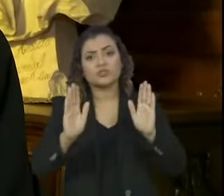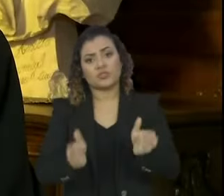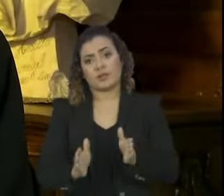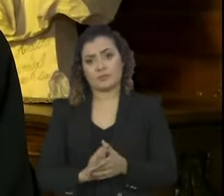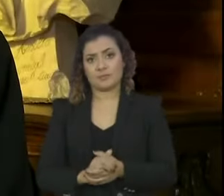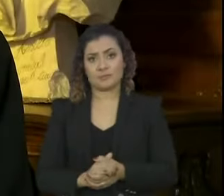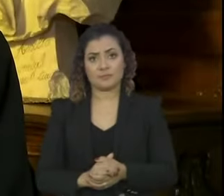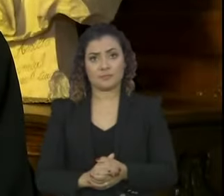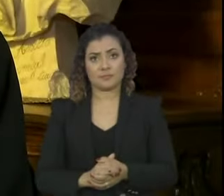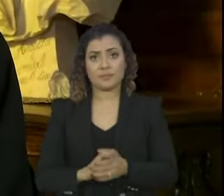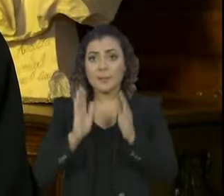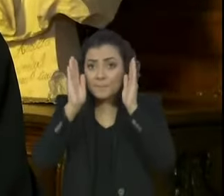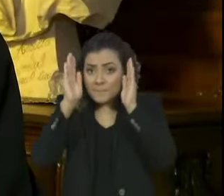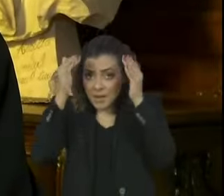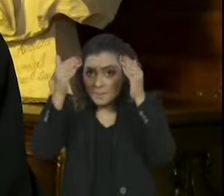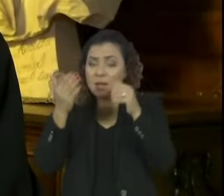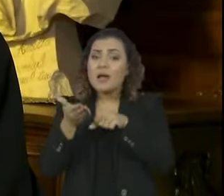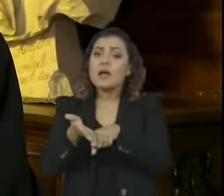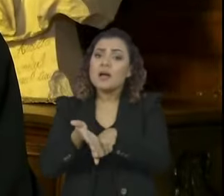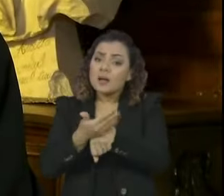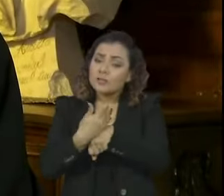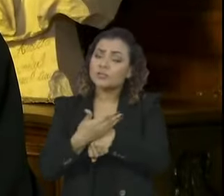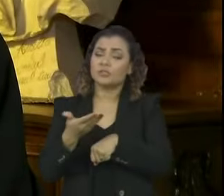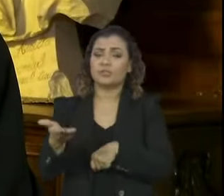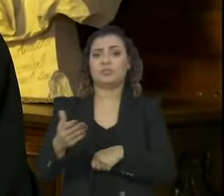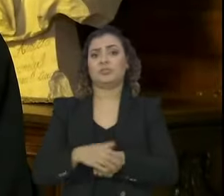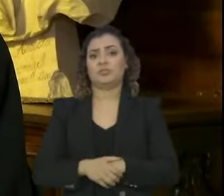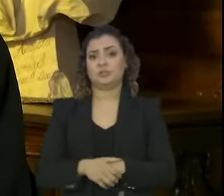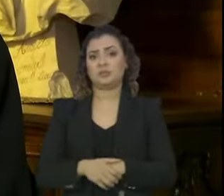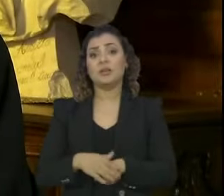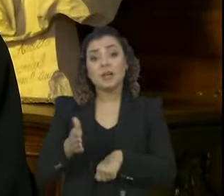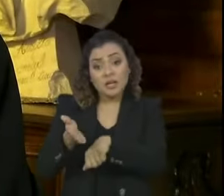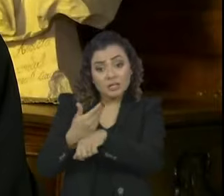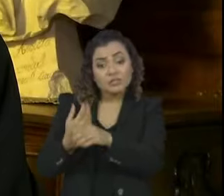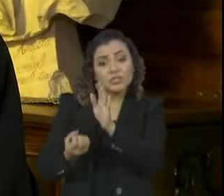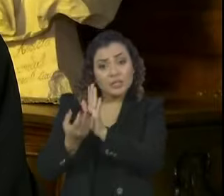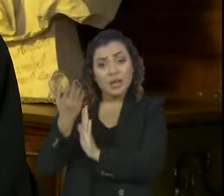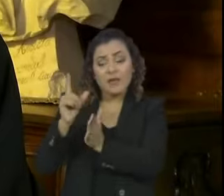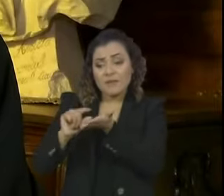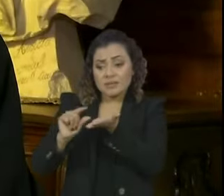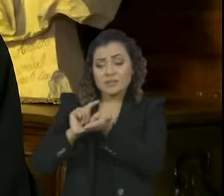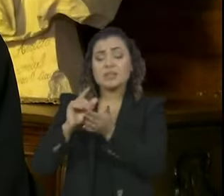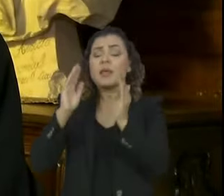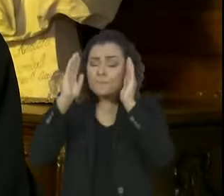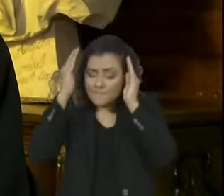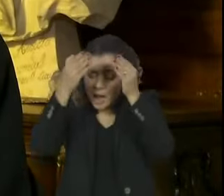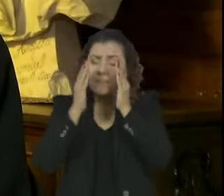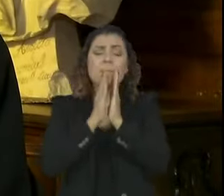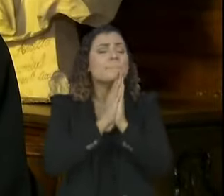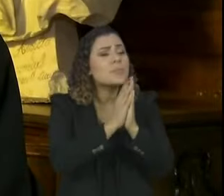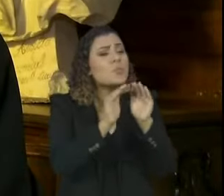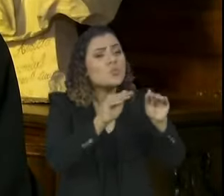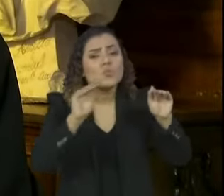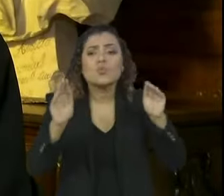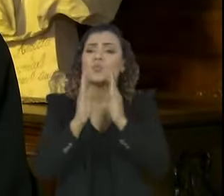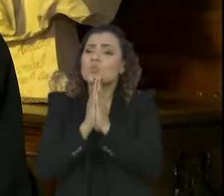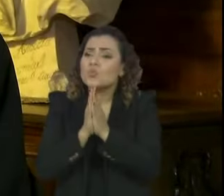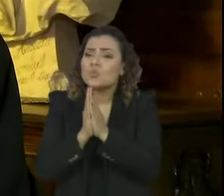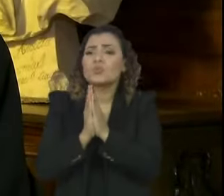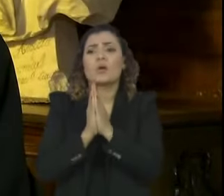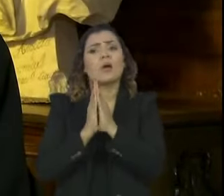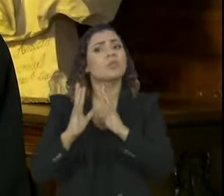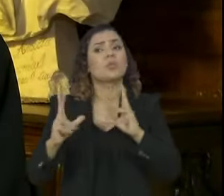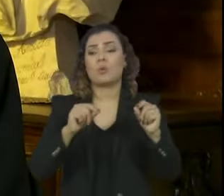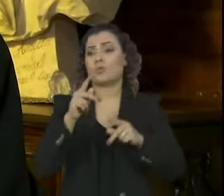Joyce Papa antes mesmo que se inventasse a vacina ou Papa Já estava pedindo que ela seja